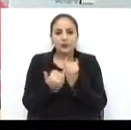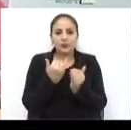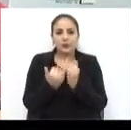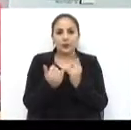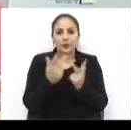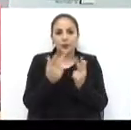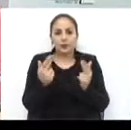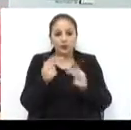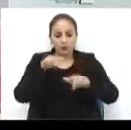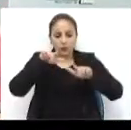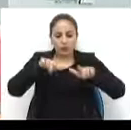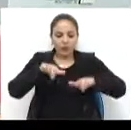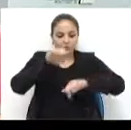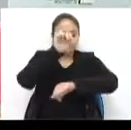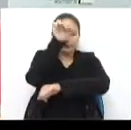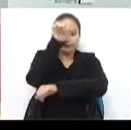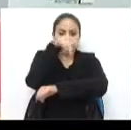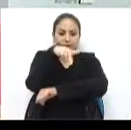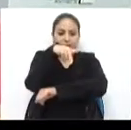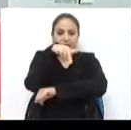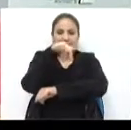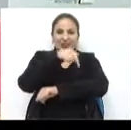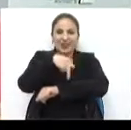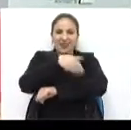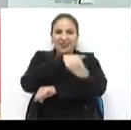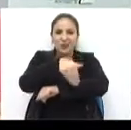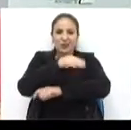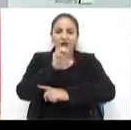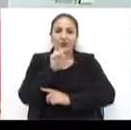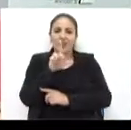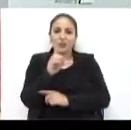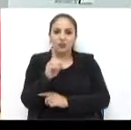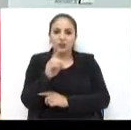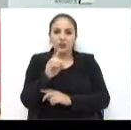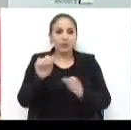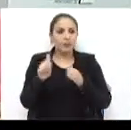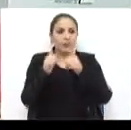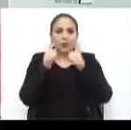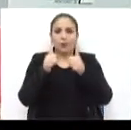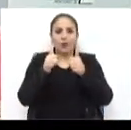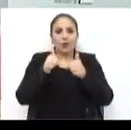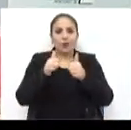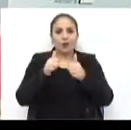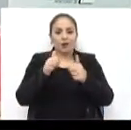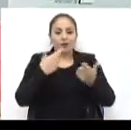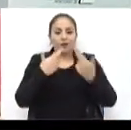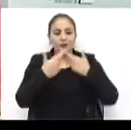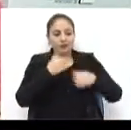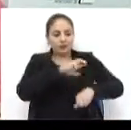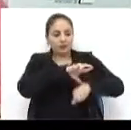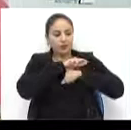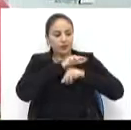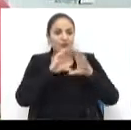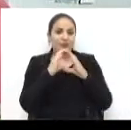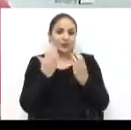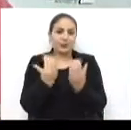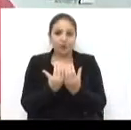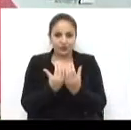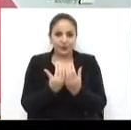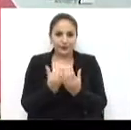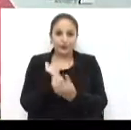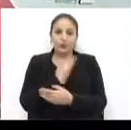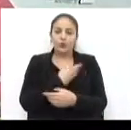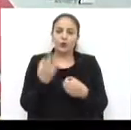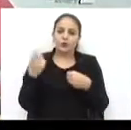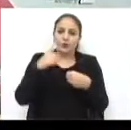que foram iluminados com lâmpada LED, que melhorou bastante a relação segurança-comunidade. Então,